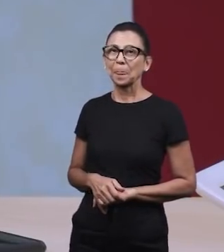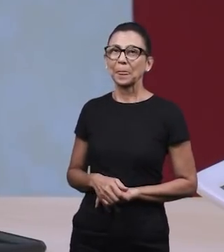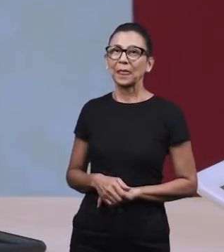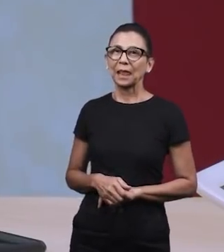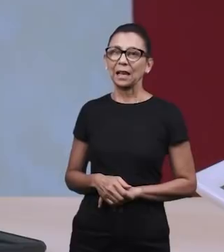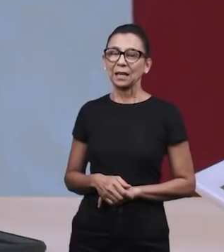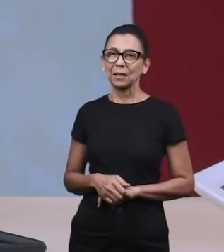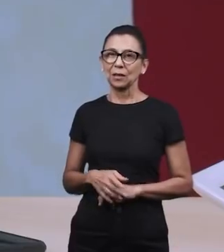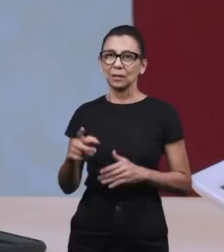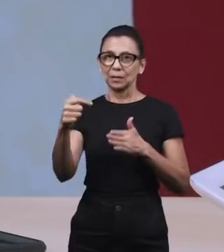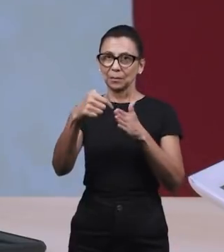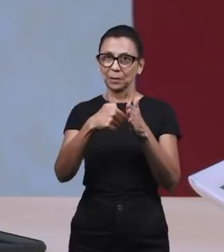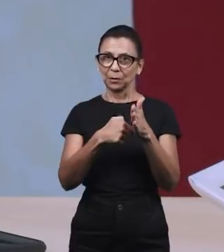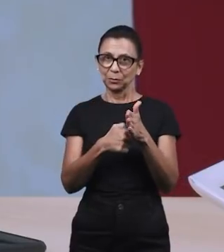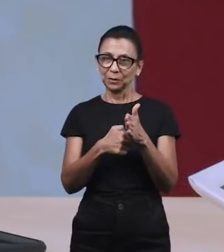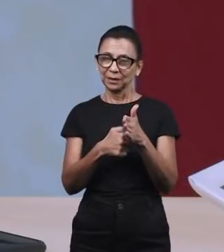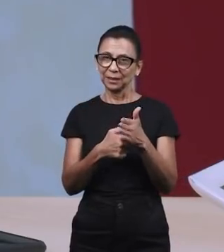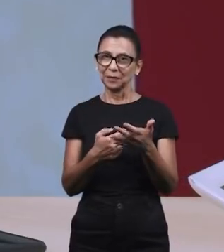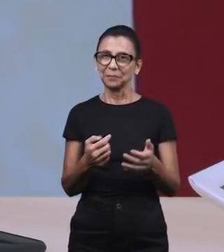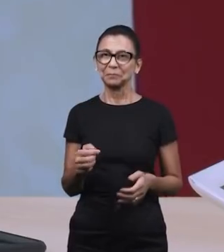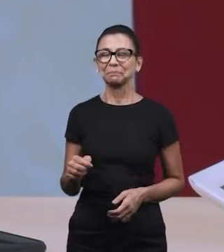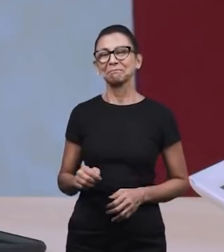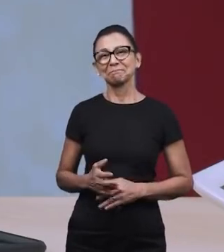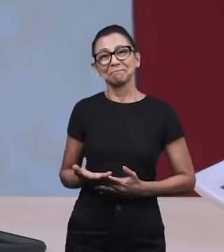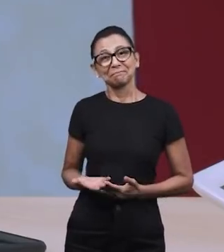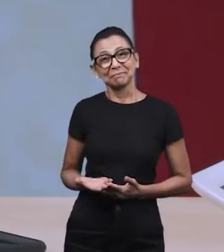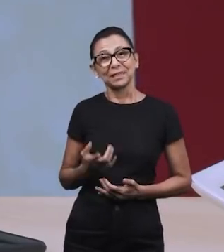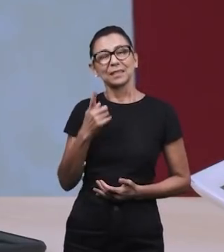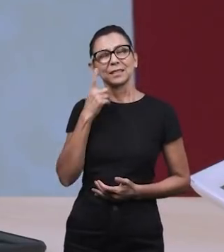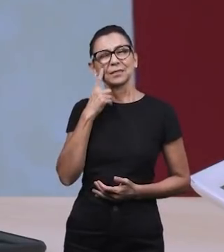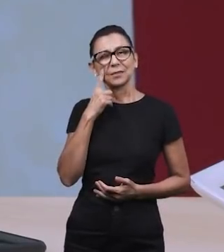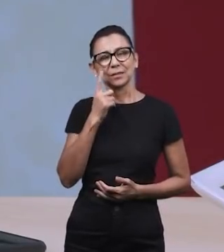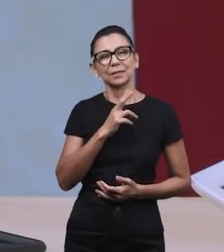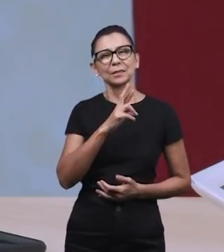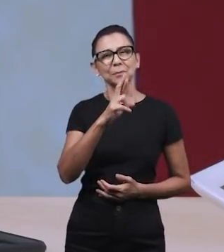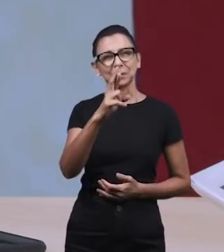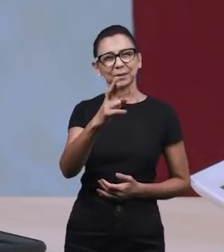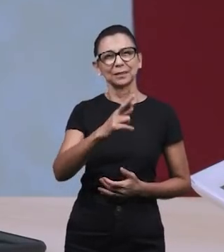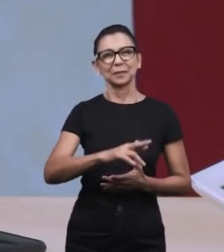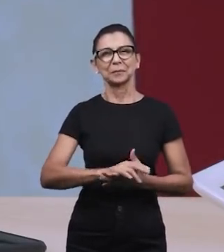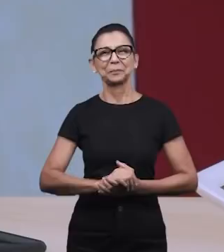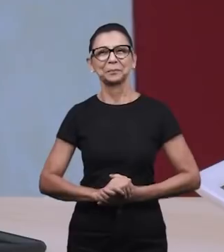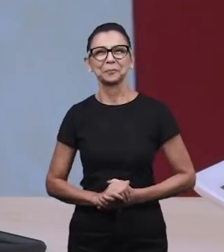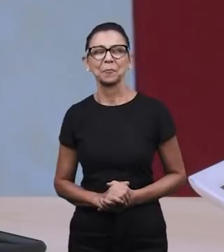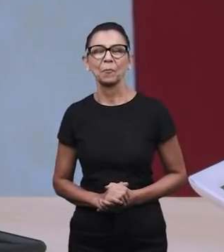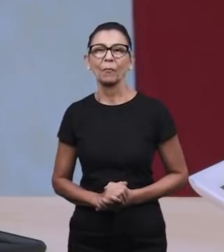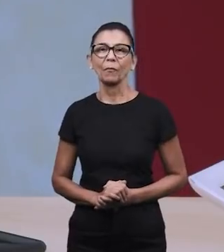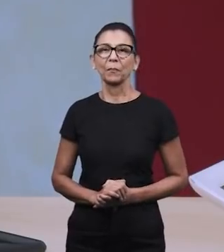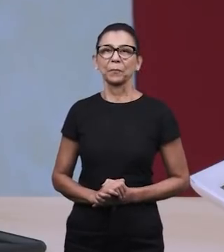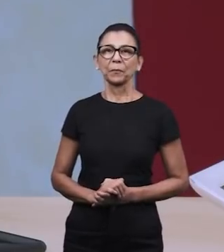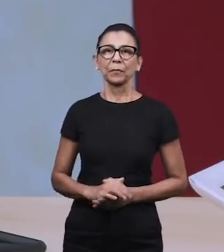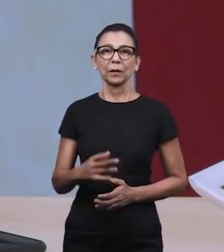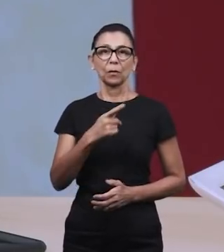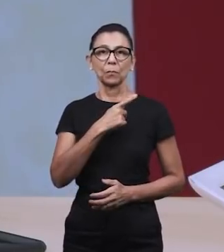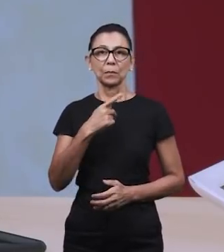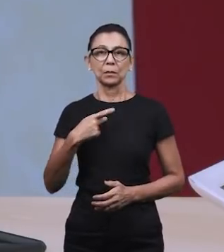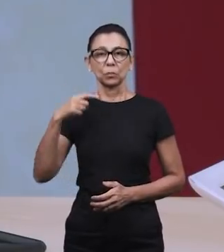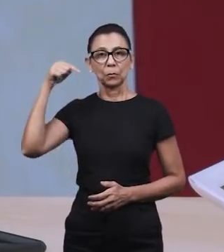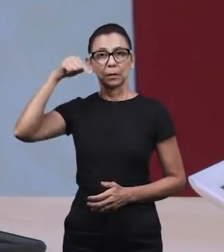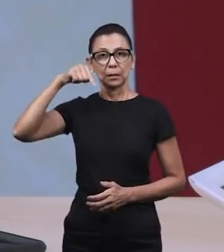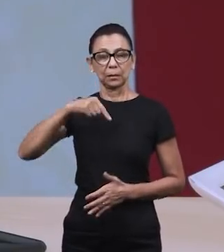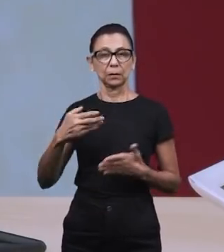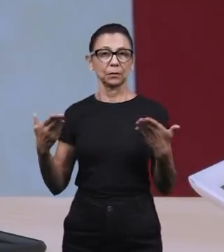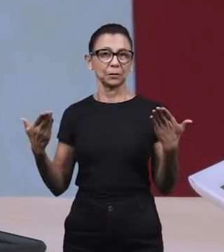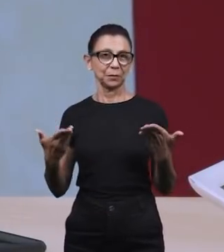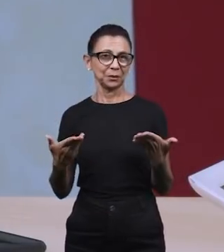que você eventualmente fez agora respondida ao longo desse assunto. E a pessoa, o pastor que está comigo